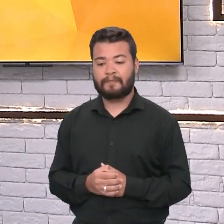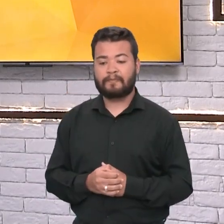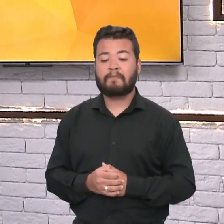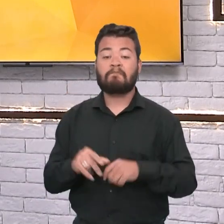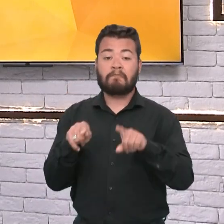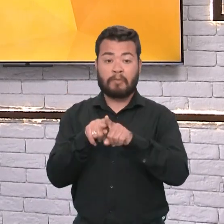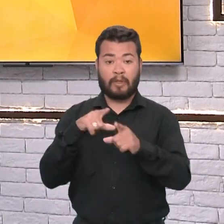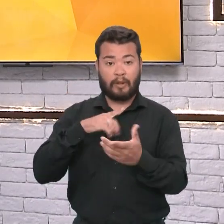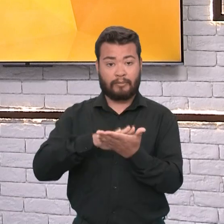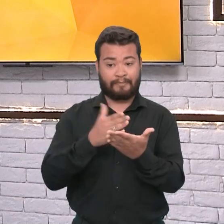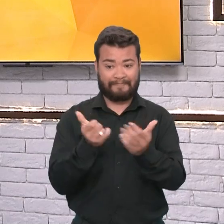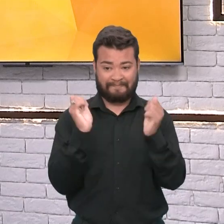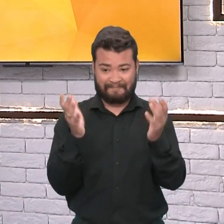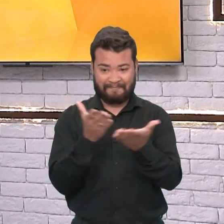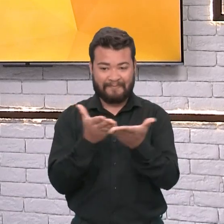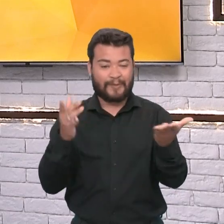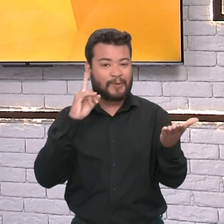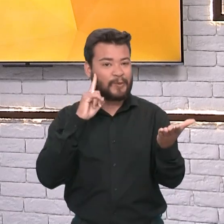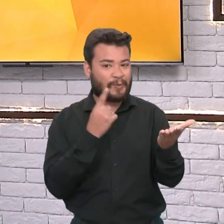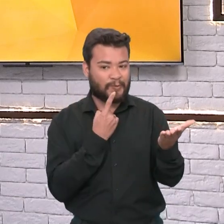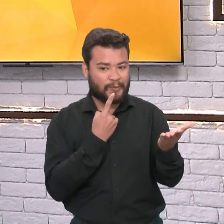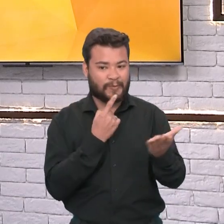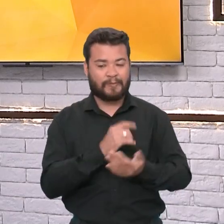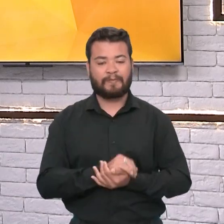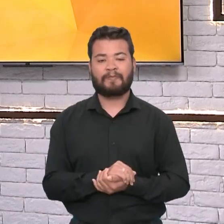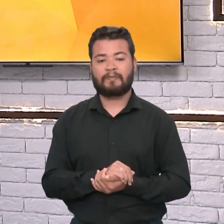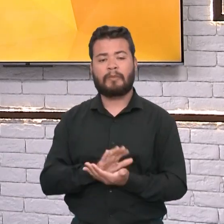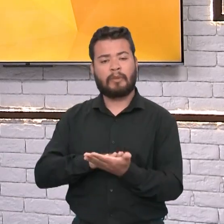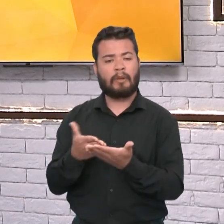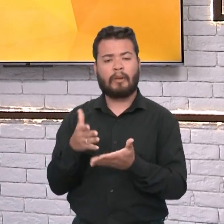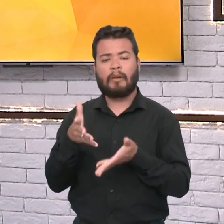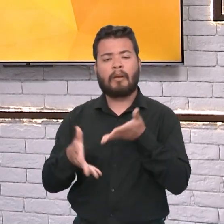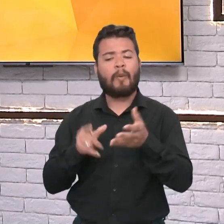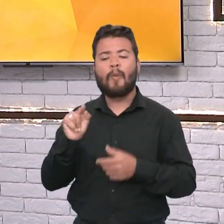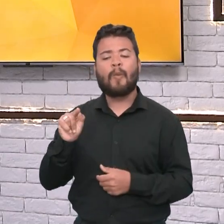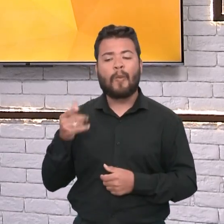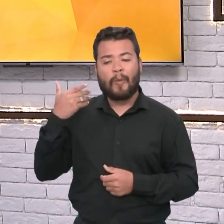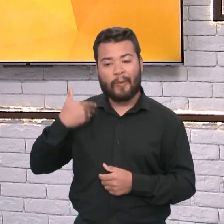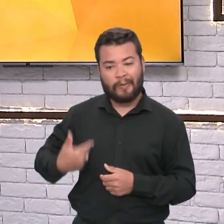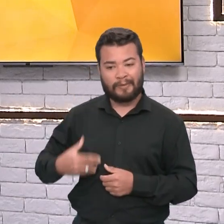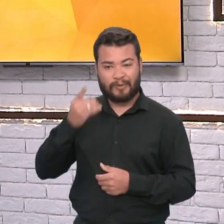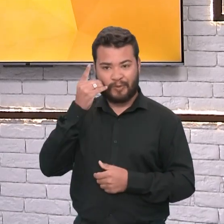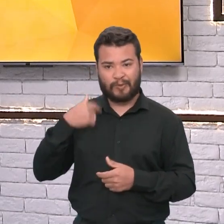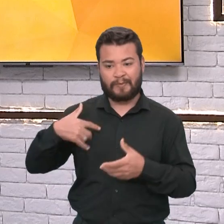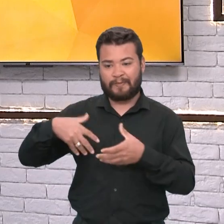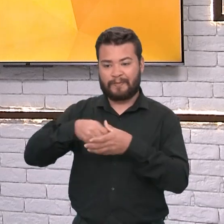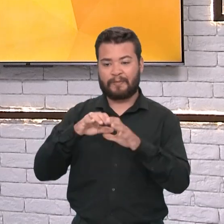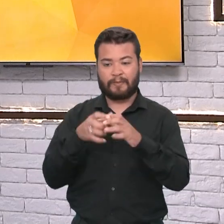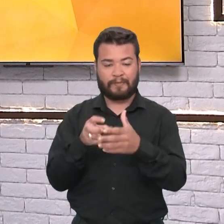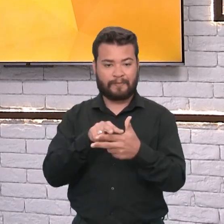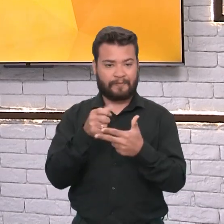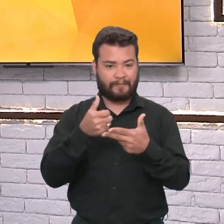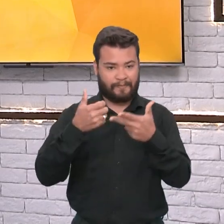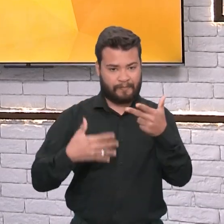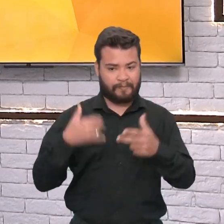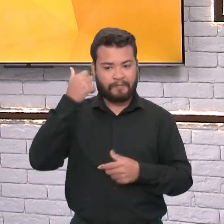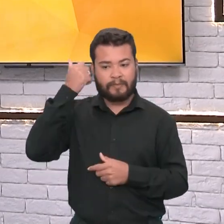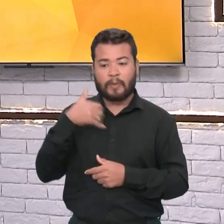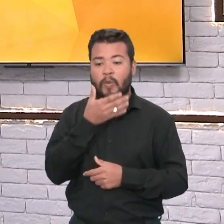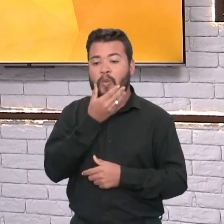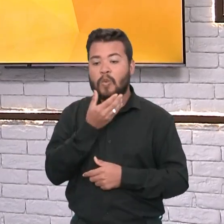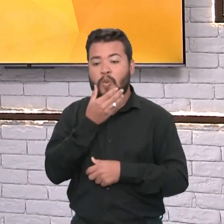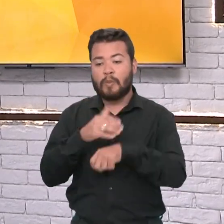Além da acessibilidade em Libras para o público surdo, o intérprete de Libras hoje é o Diogo Marques, integrante do Labitave. Ele se descreve como um